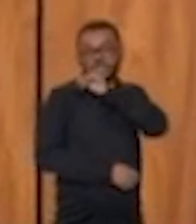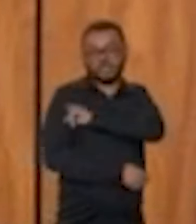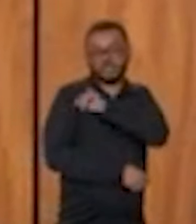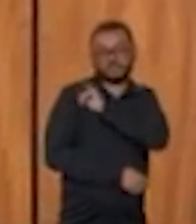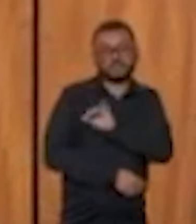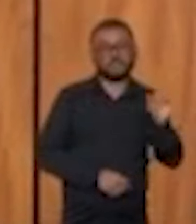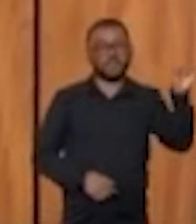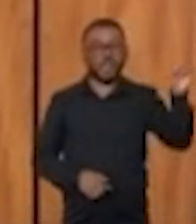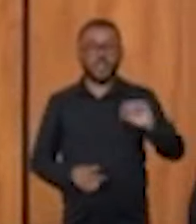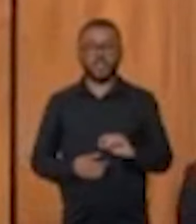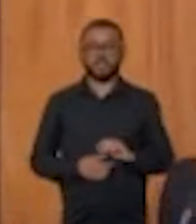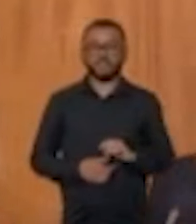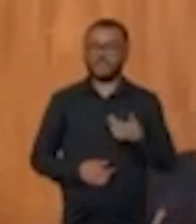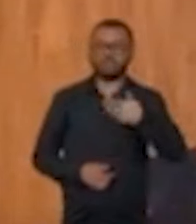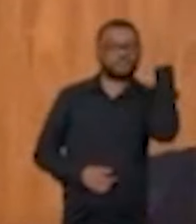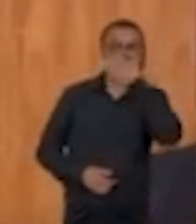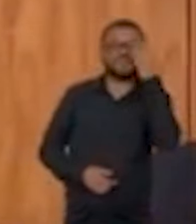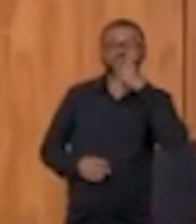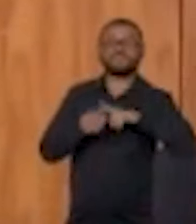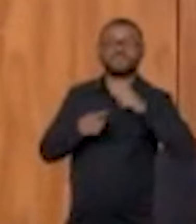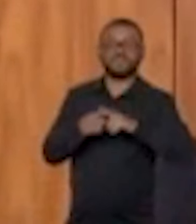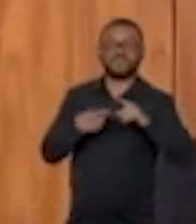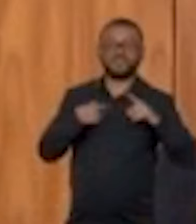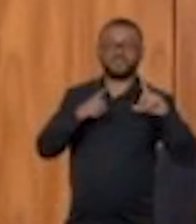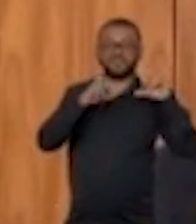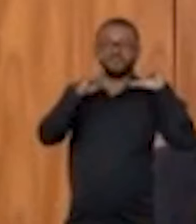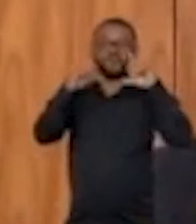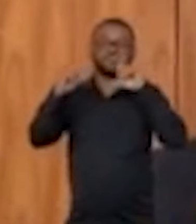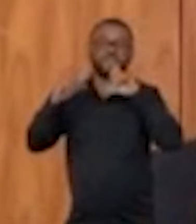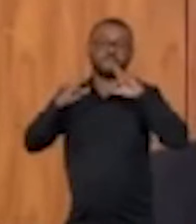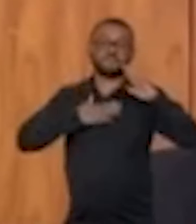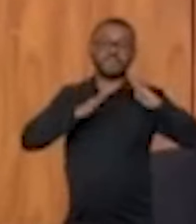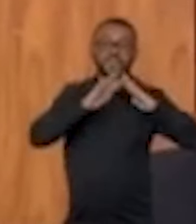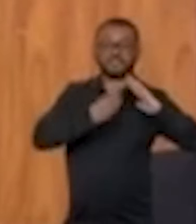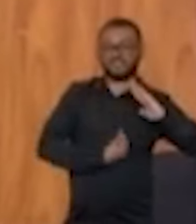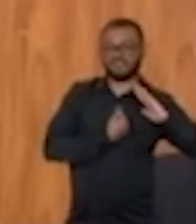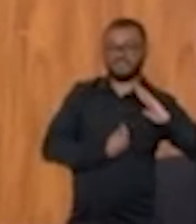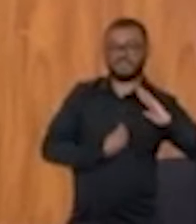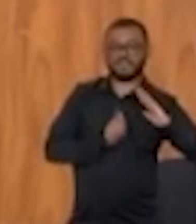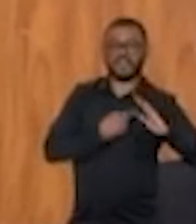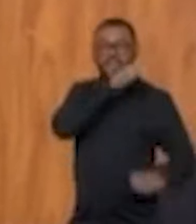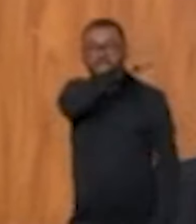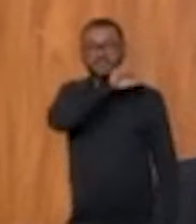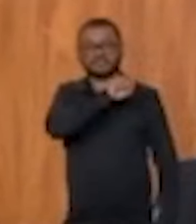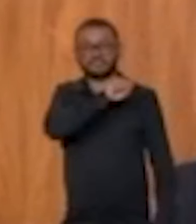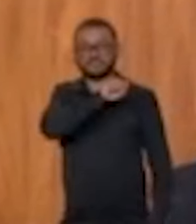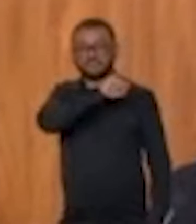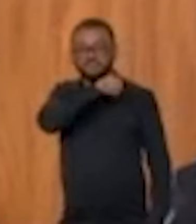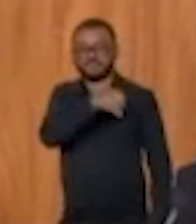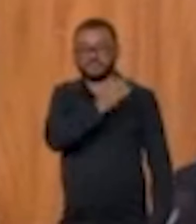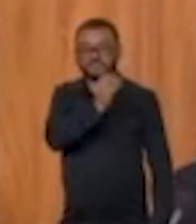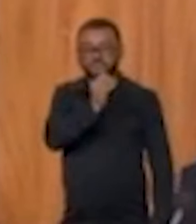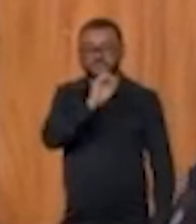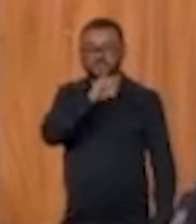ato porque eu estava fotografando o Minha Casa Minha Vida do João de Barros. Eu descobri no Palácio da